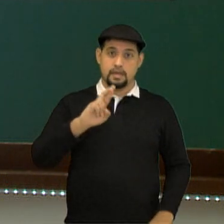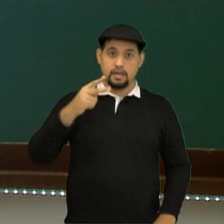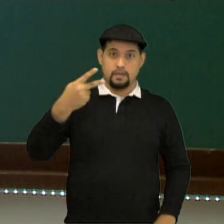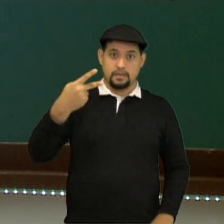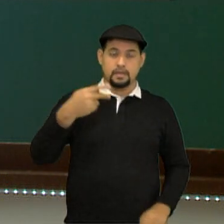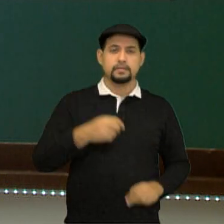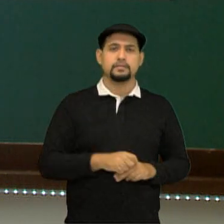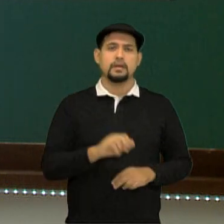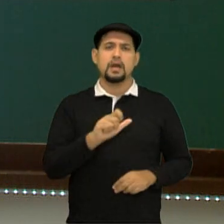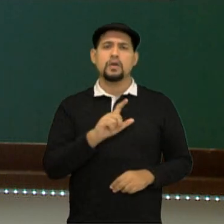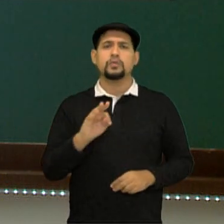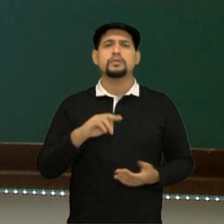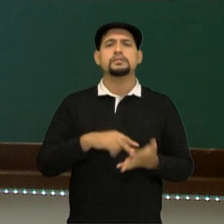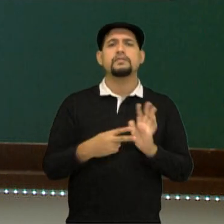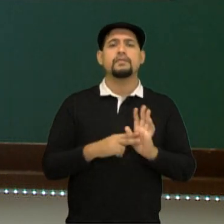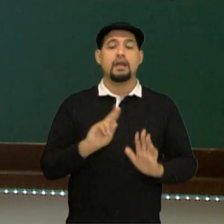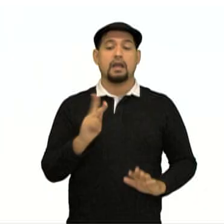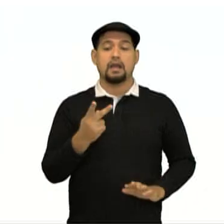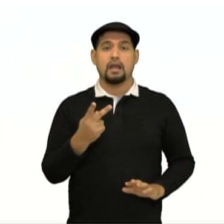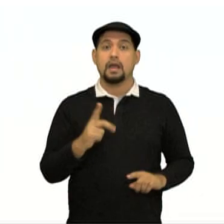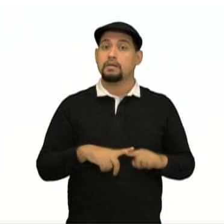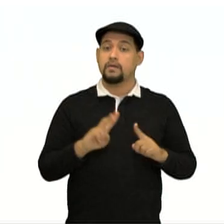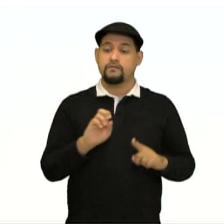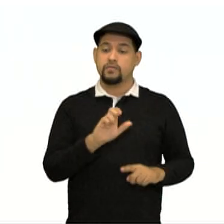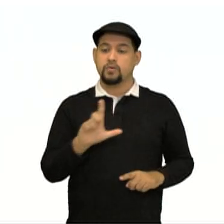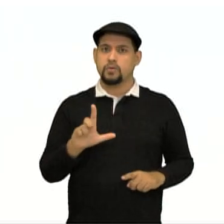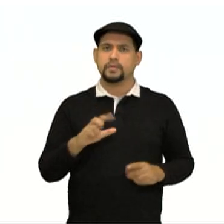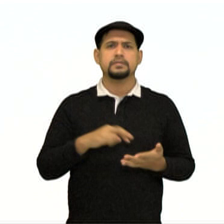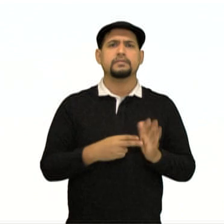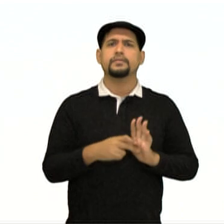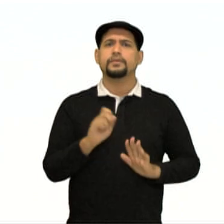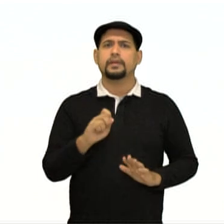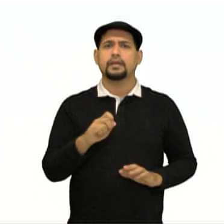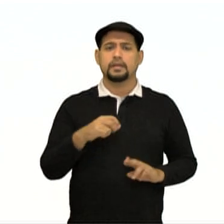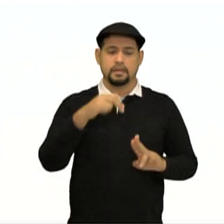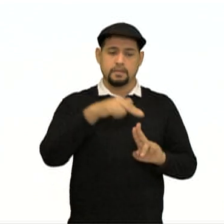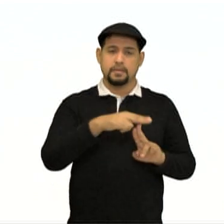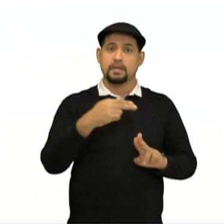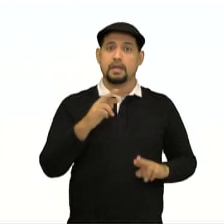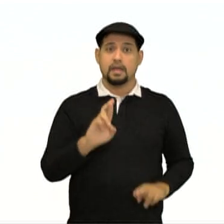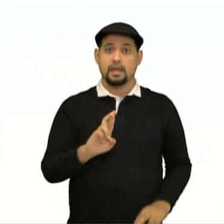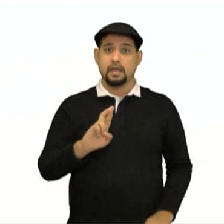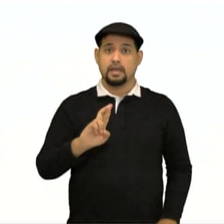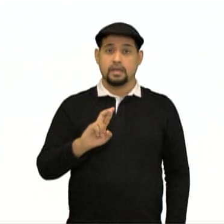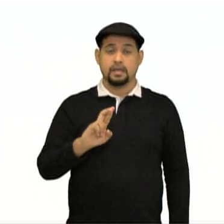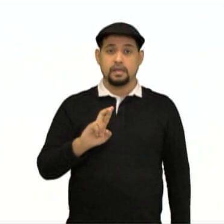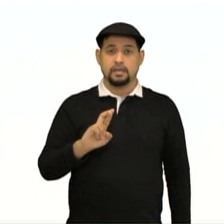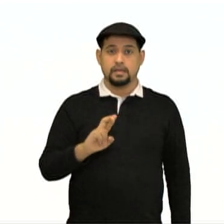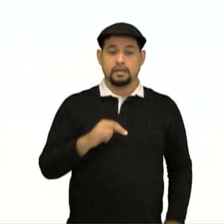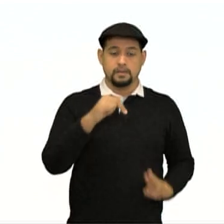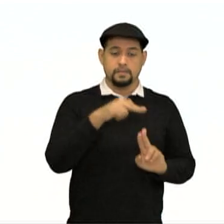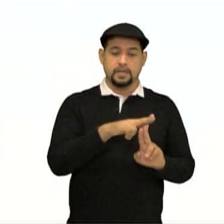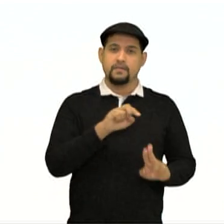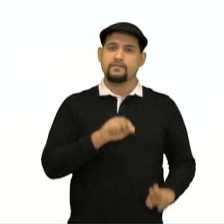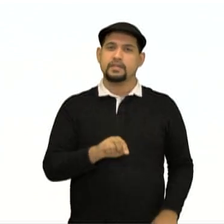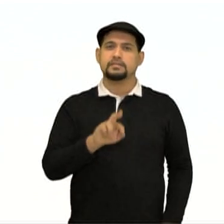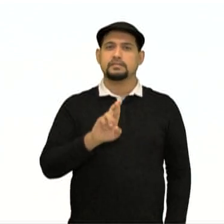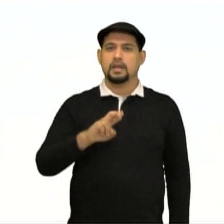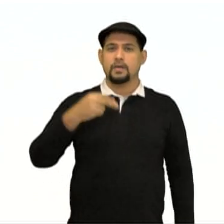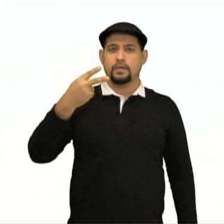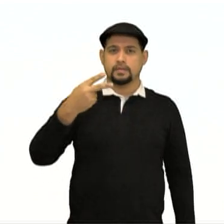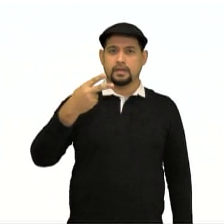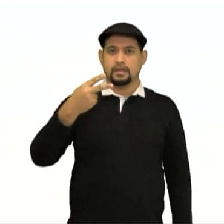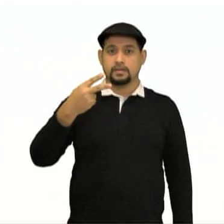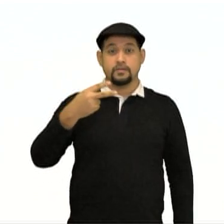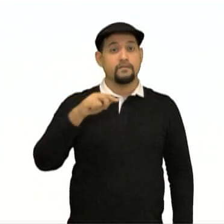A altura é h, então, portanto, o volume do cilindro é πr vezes pi vezes r ao quadrado